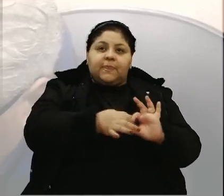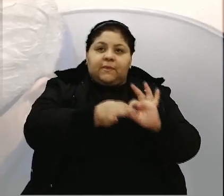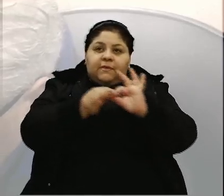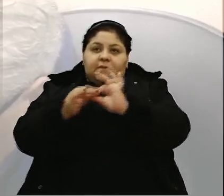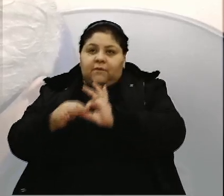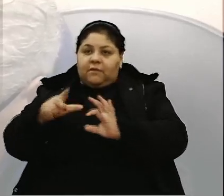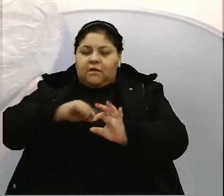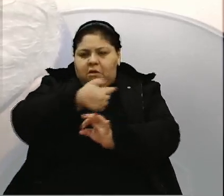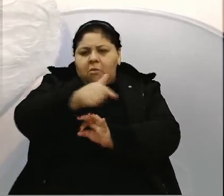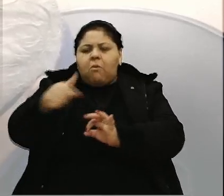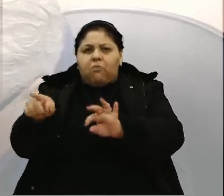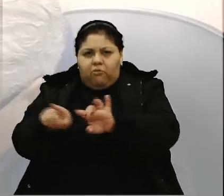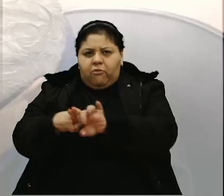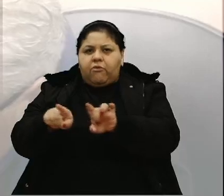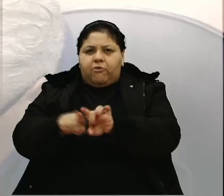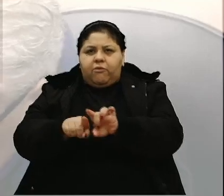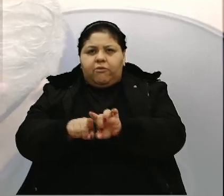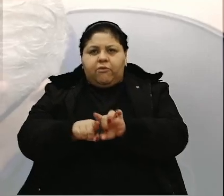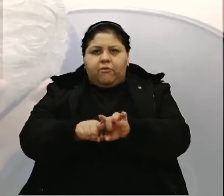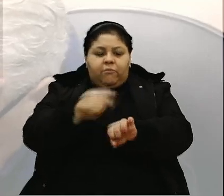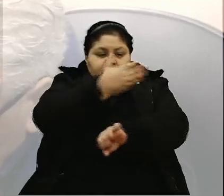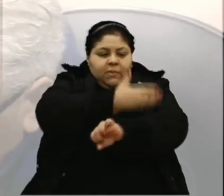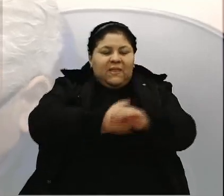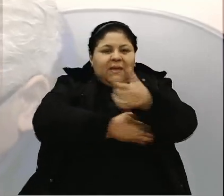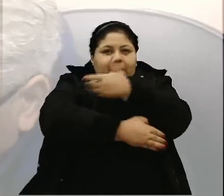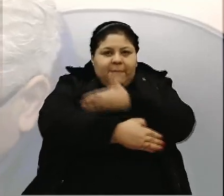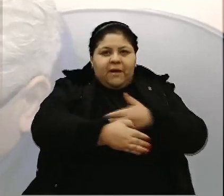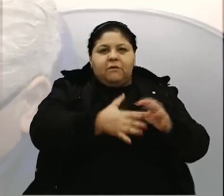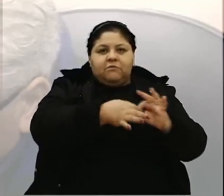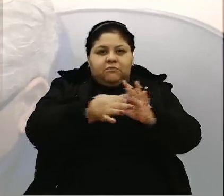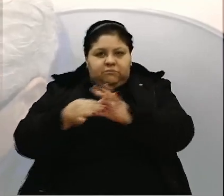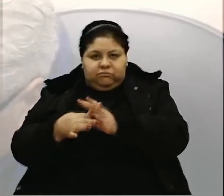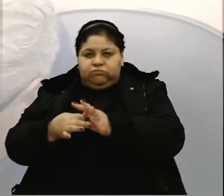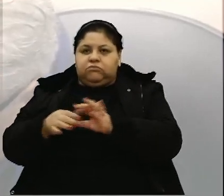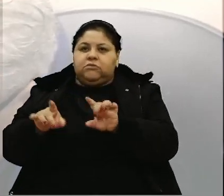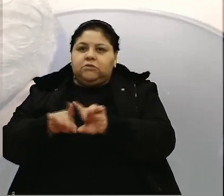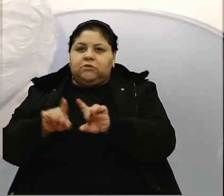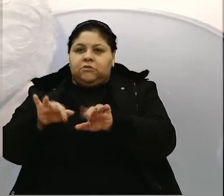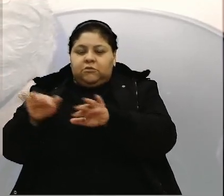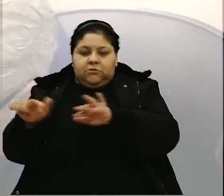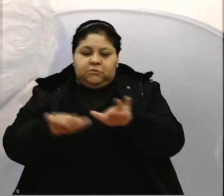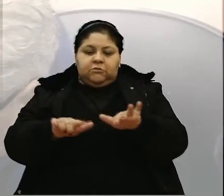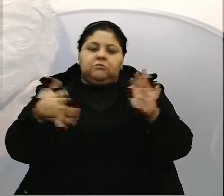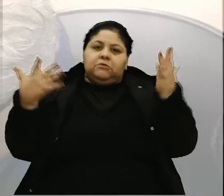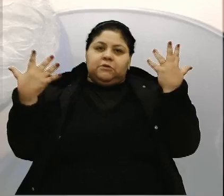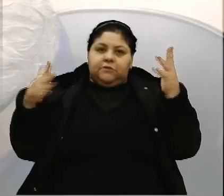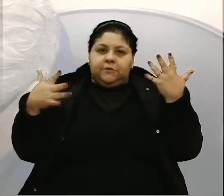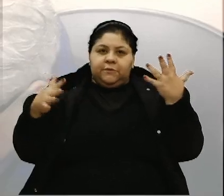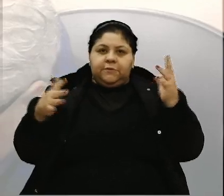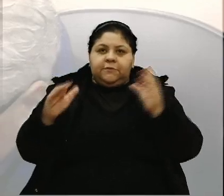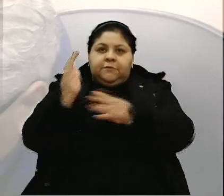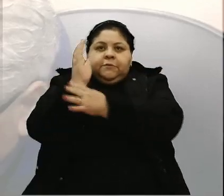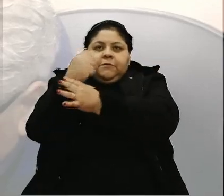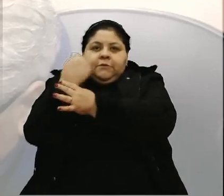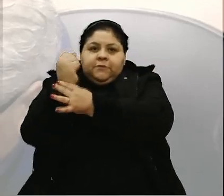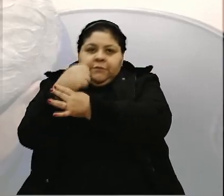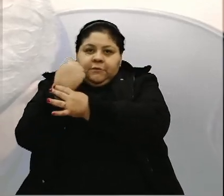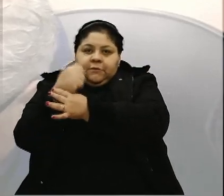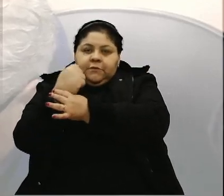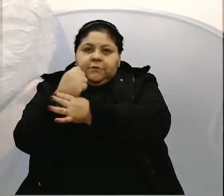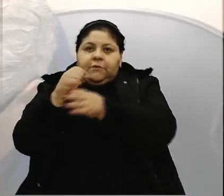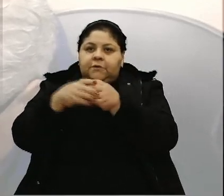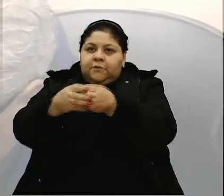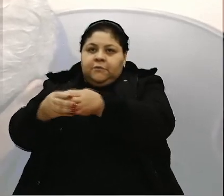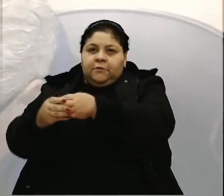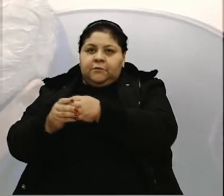que irão, né, tanto na Paralimpíada como na Olimpíada. E nesse final de semana fiz um voto de congratulações ao fisioterapeuta da Seleção Brasileira